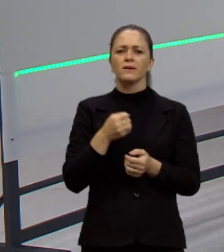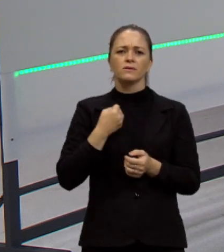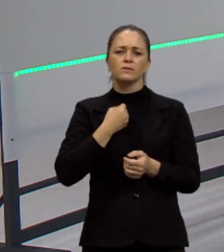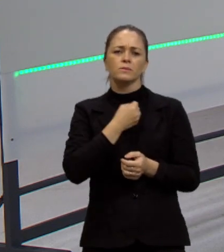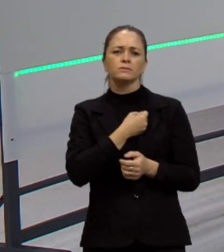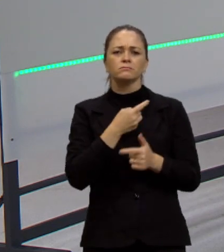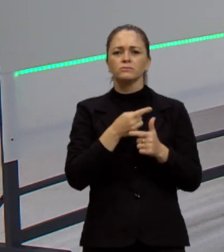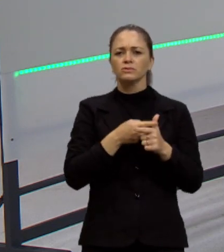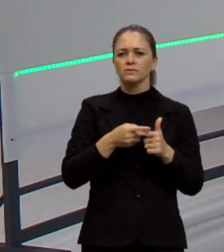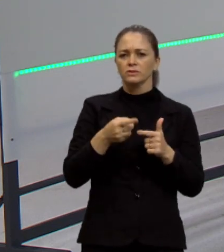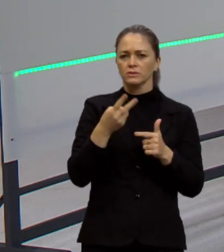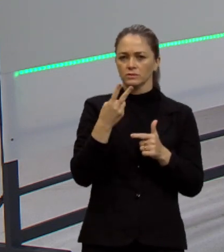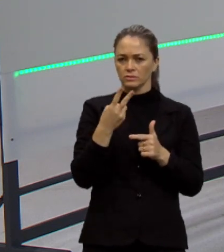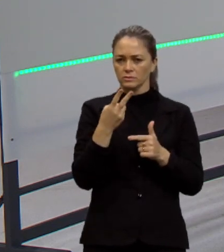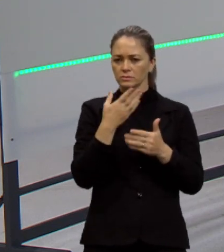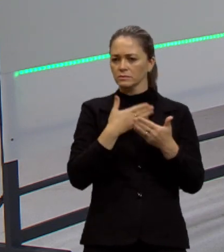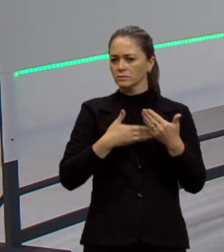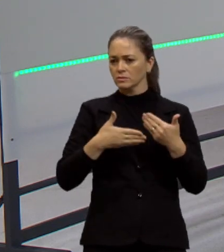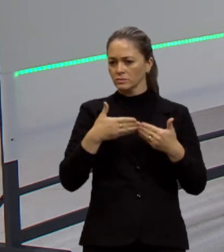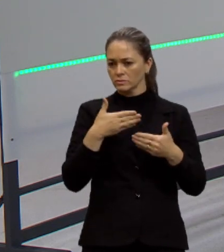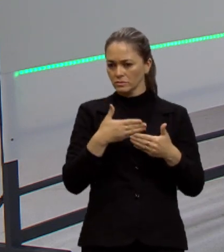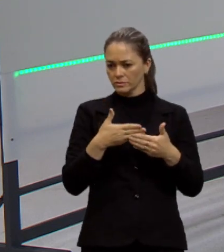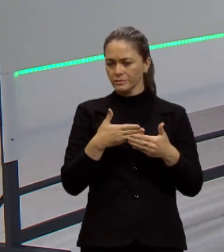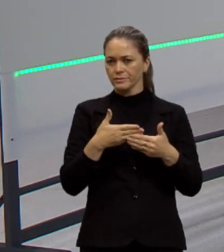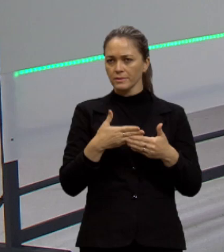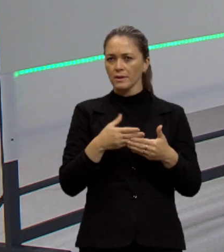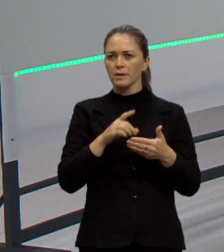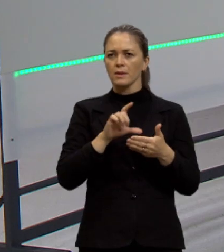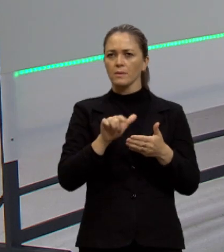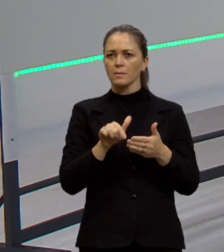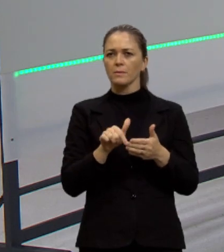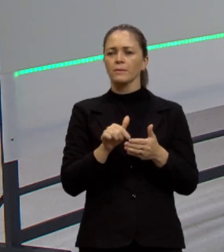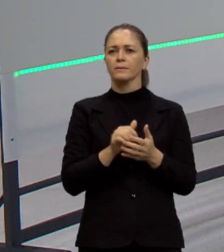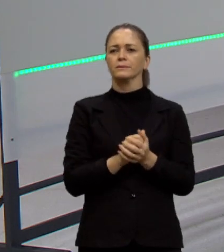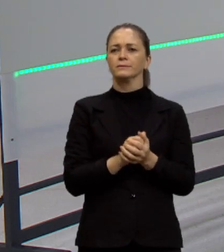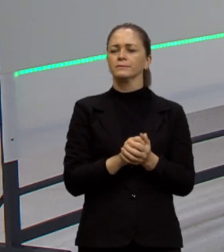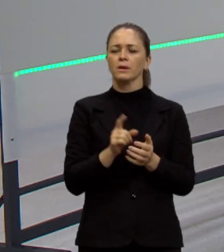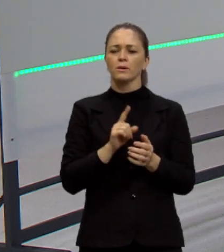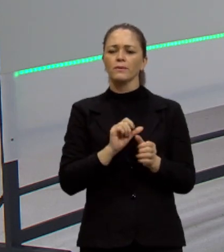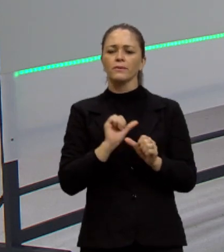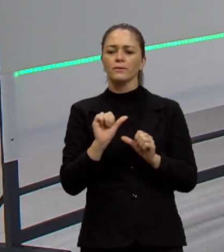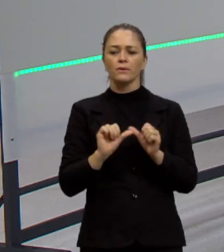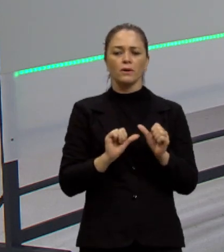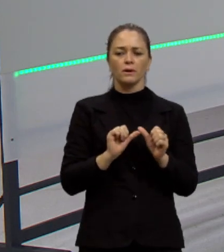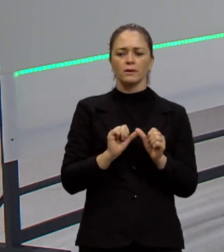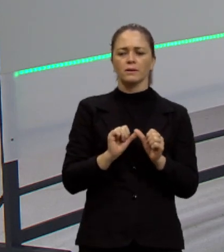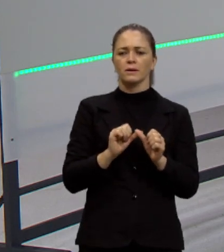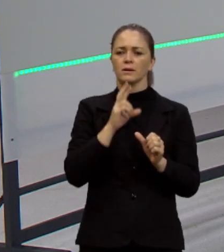eu posso dividir toda por 2, que eu não altero o valor da equação.